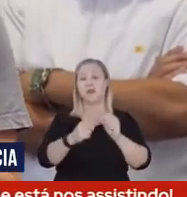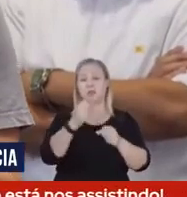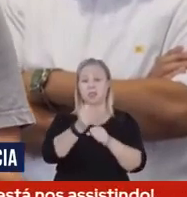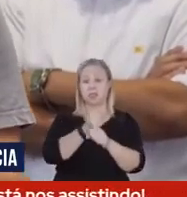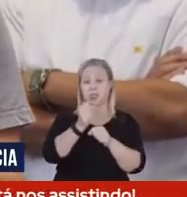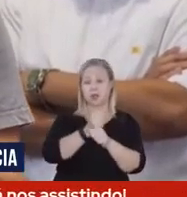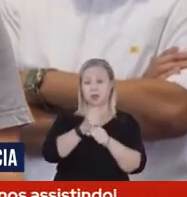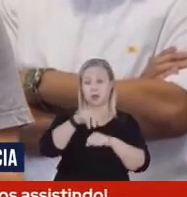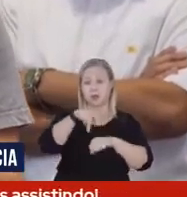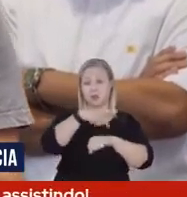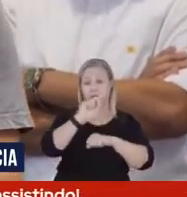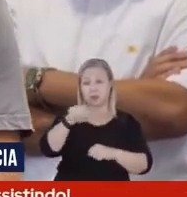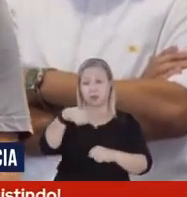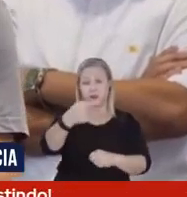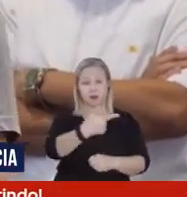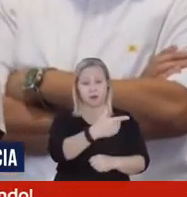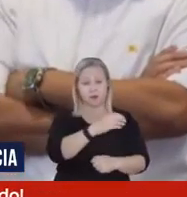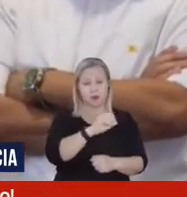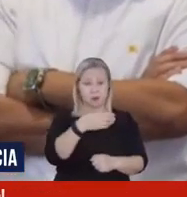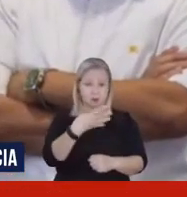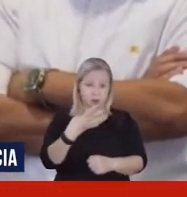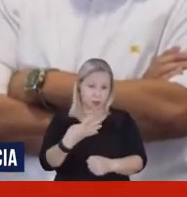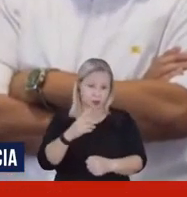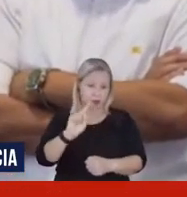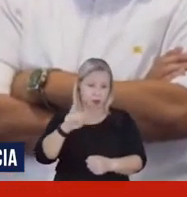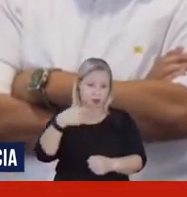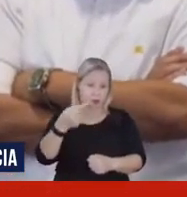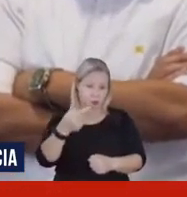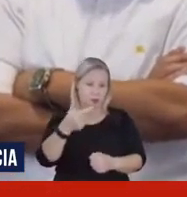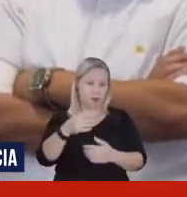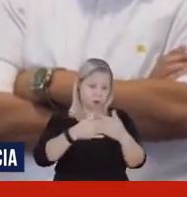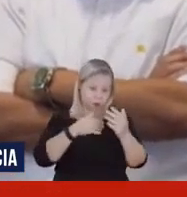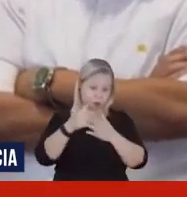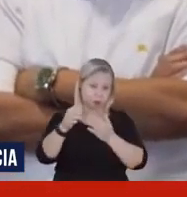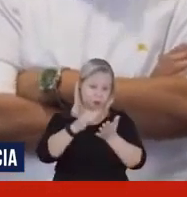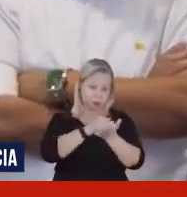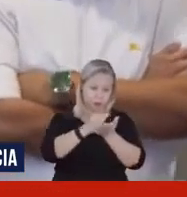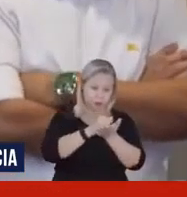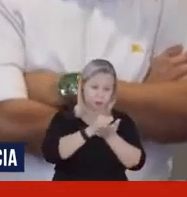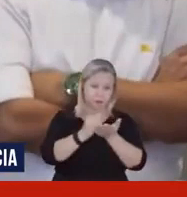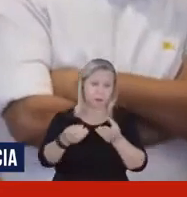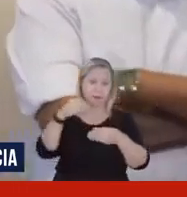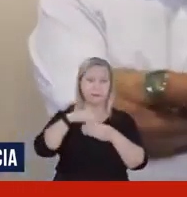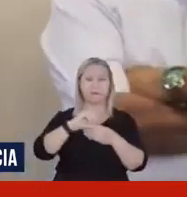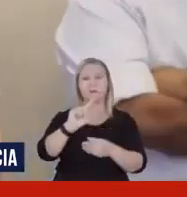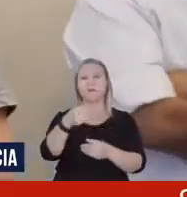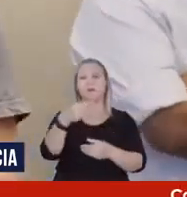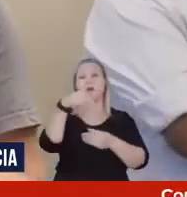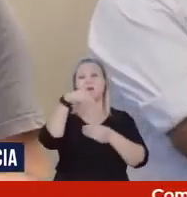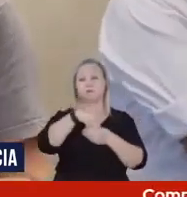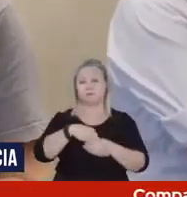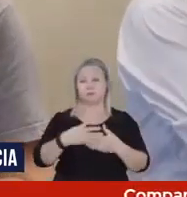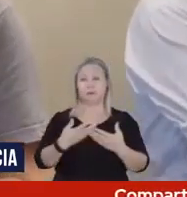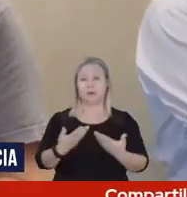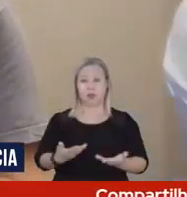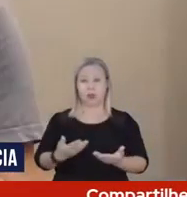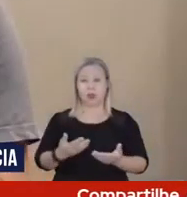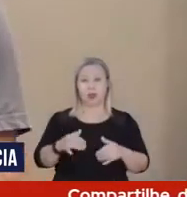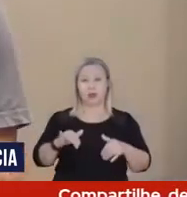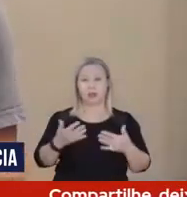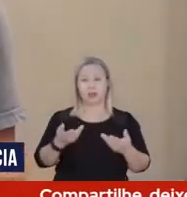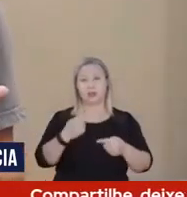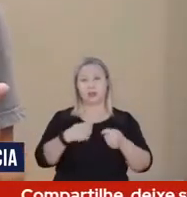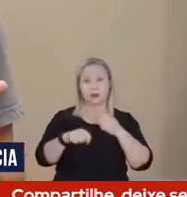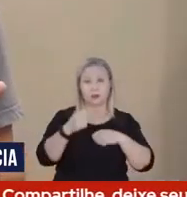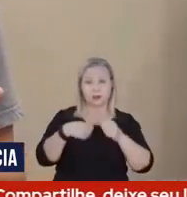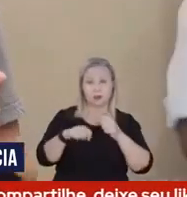pós-2014, pós-Operação Lava Jato, pós-entrada do mercado diretamente coordenando a Petrobras,